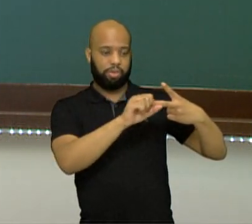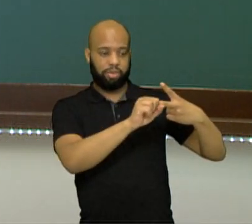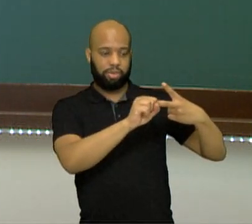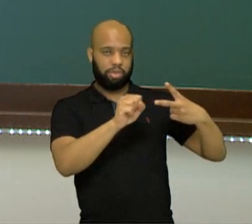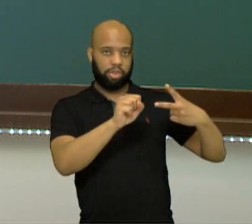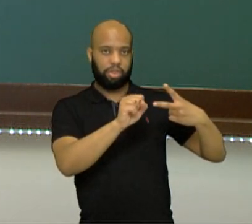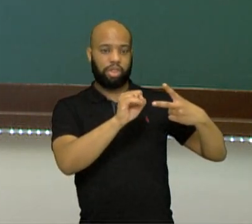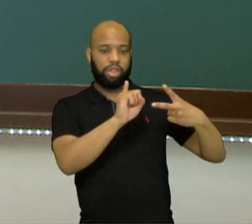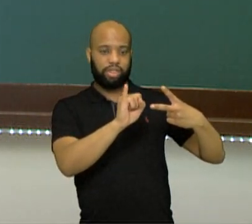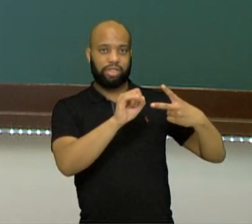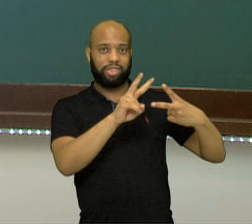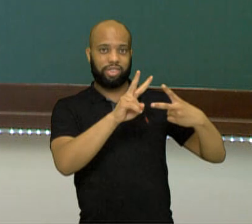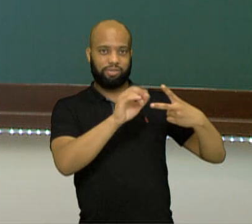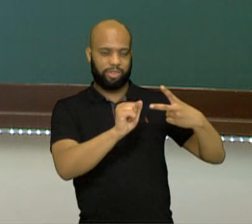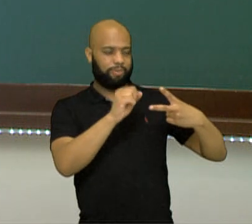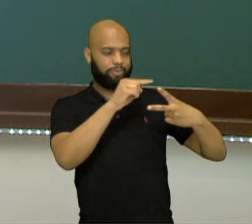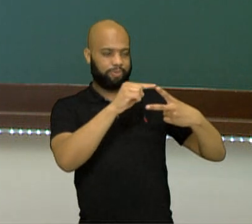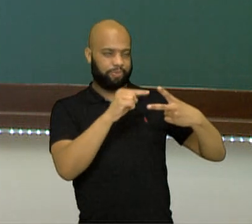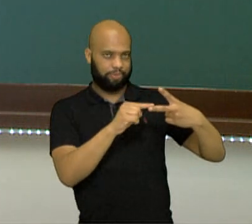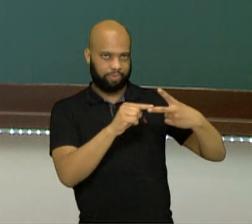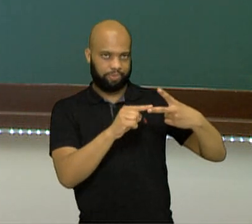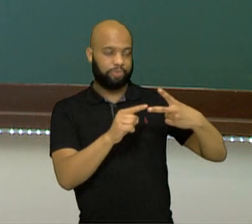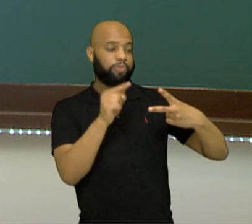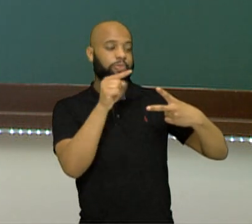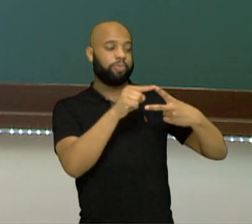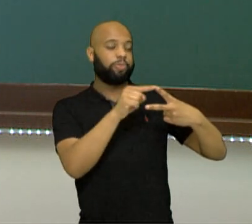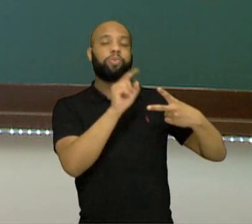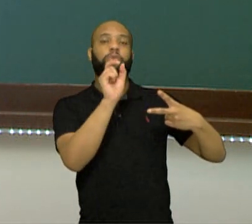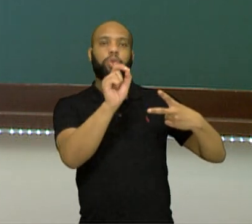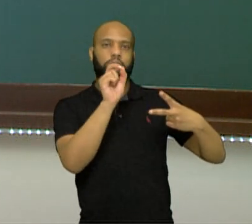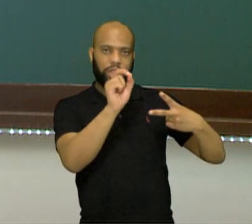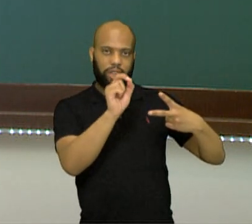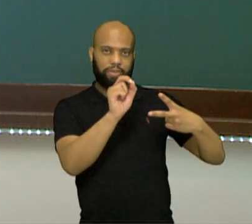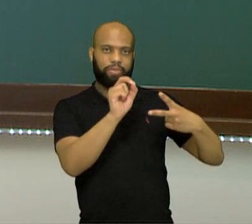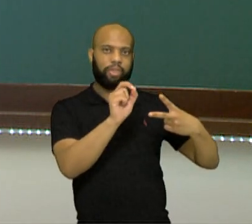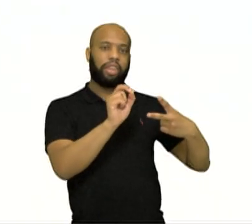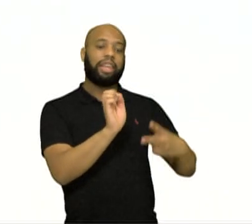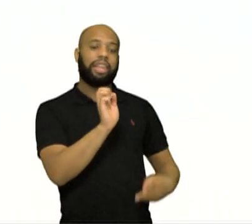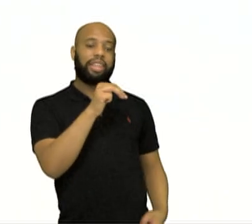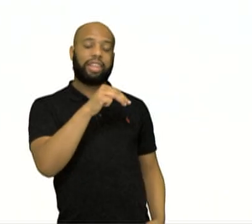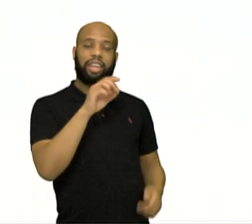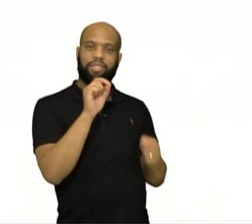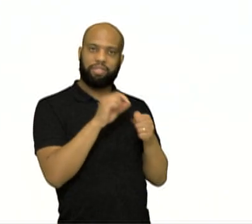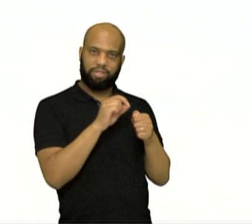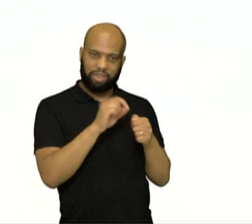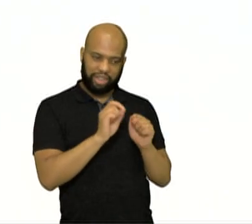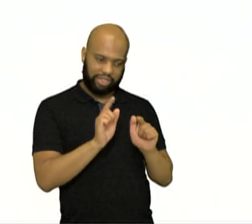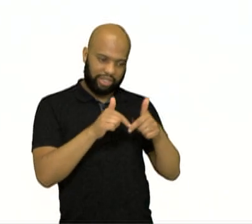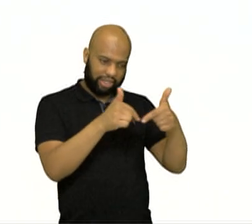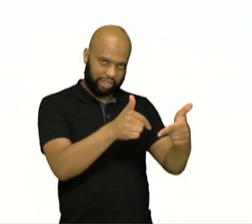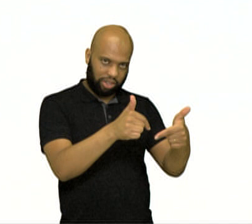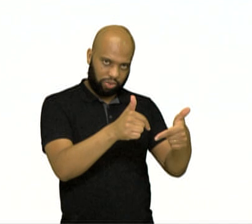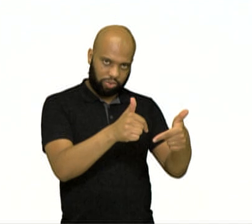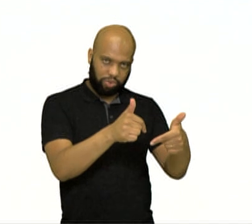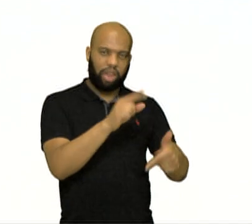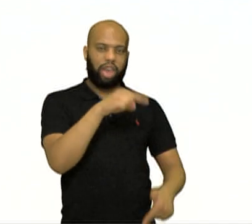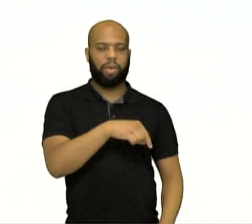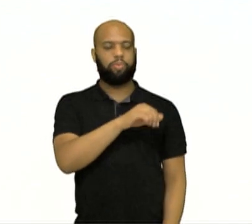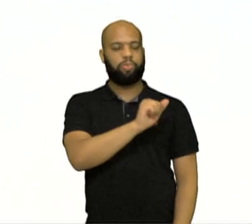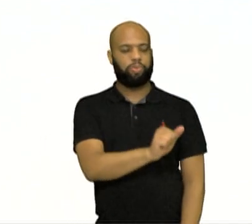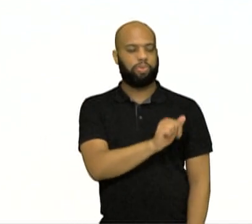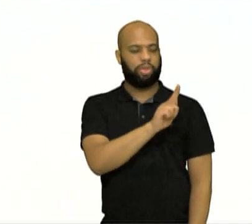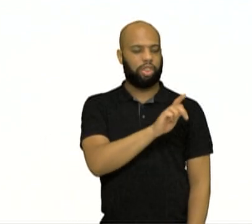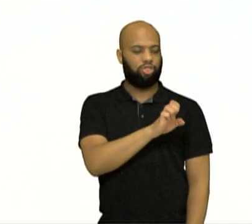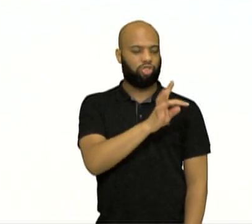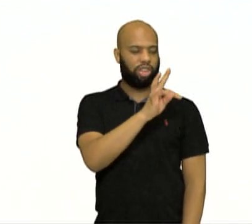voz ativa e a voz passiva. Na voz ativa, o agente é quem faz a ação. Então, aqui neste